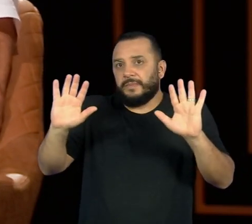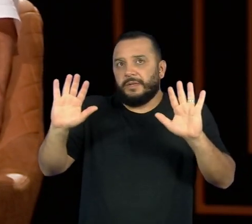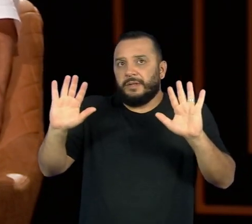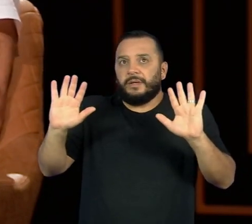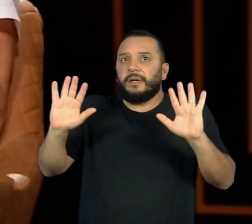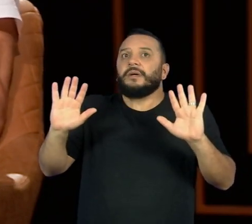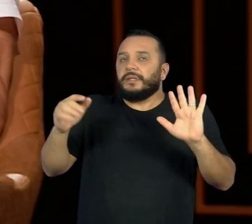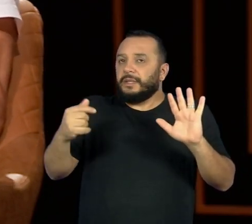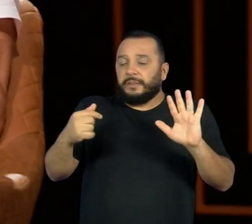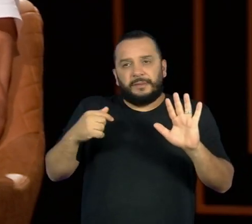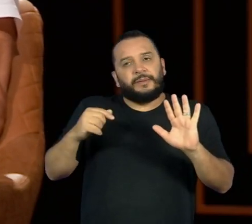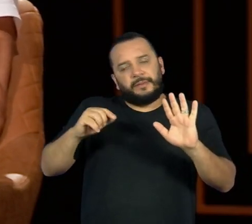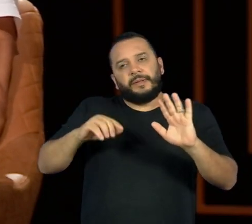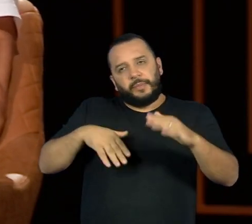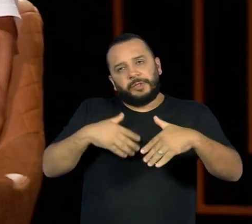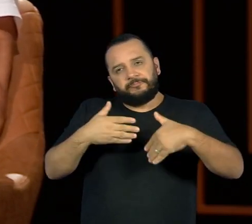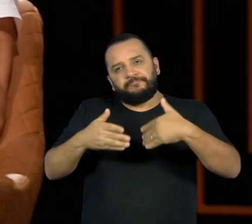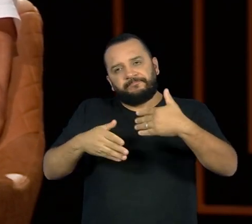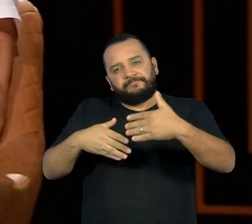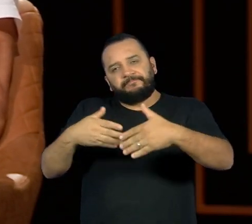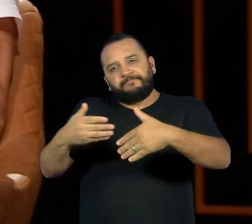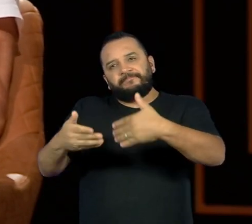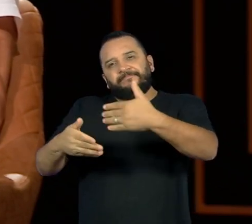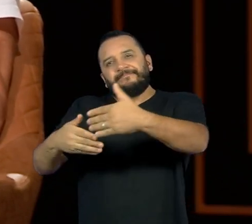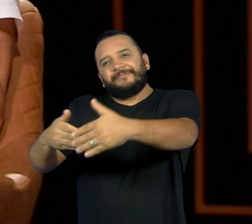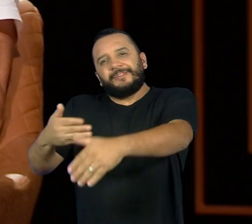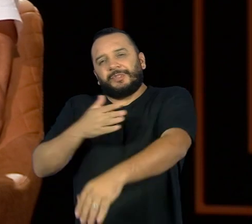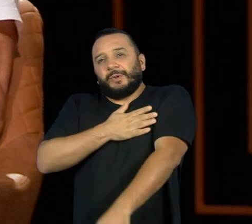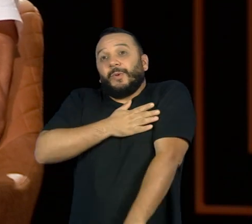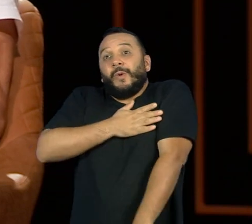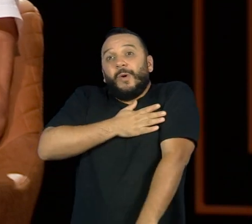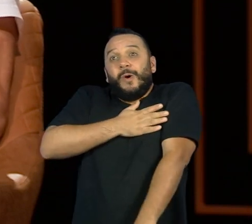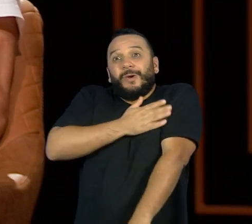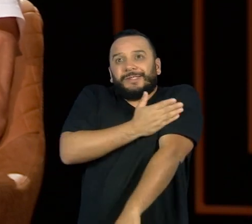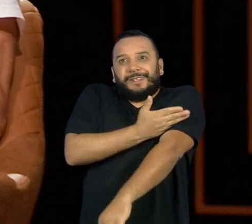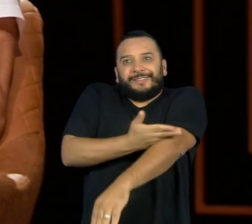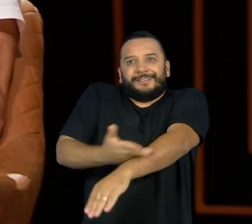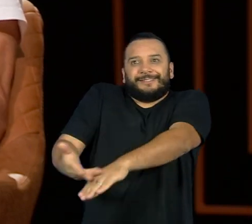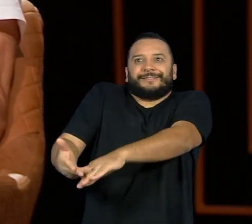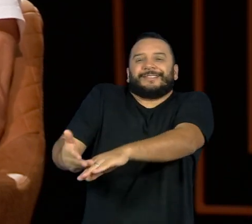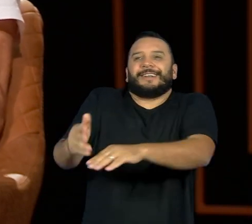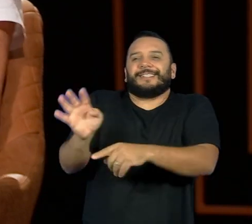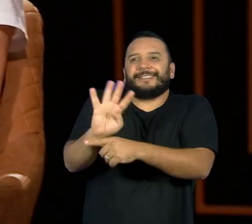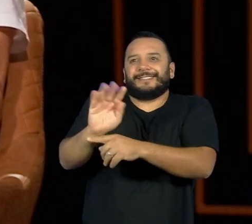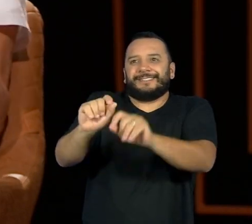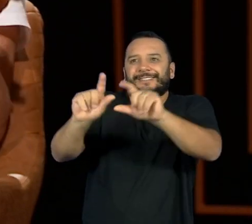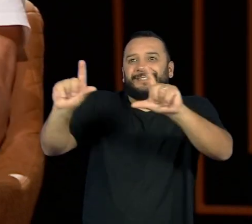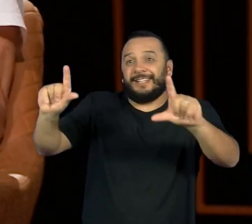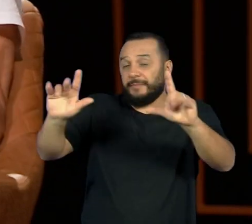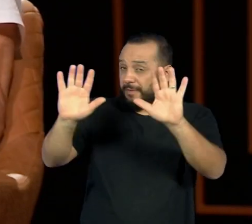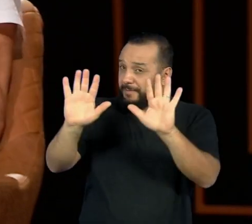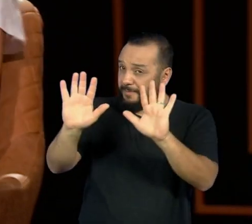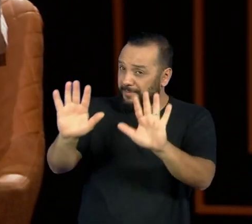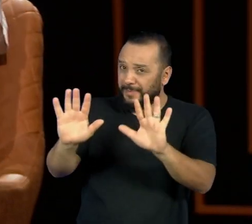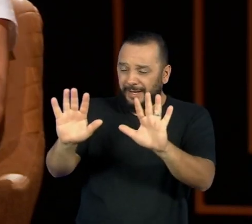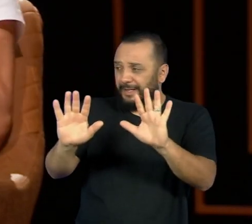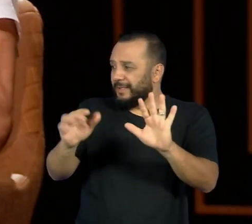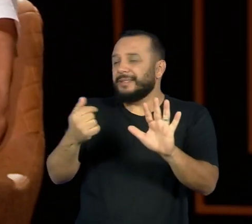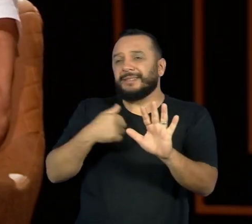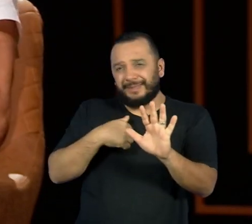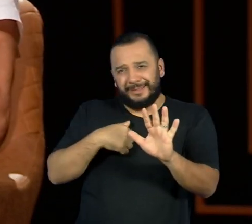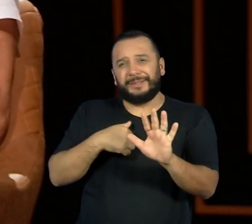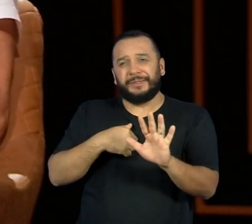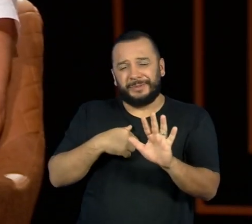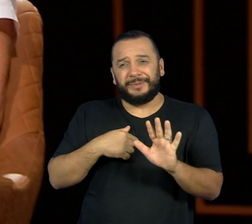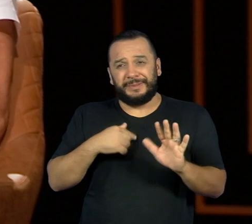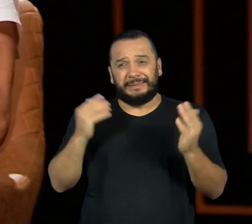tinha de receio, eu passei a gostar. Mas, quando eu entro, é a mesma coisa. Por favor, diz para onde eu vou, diz o que eu tenho que